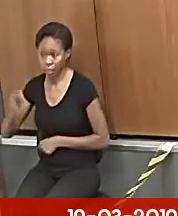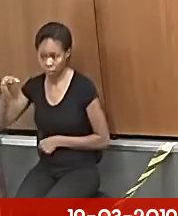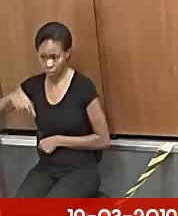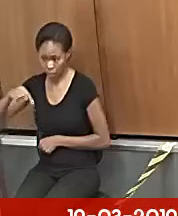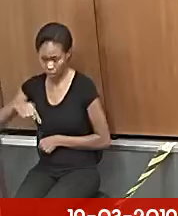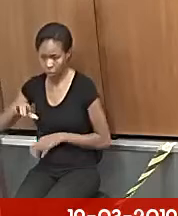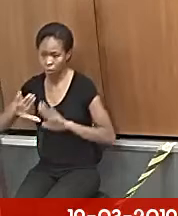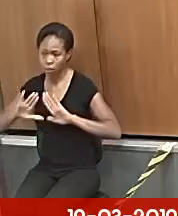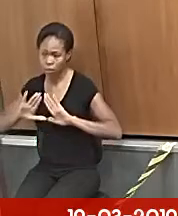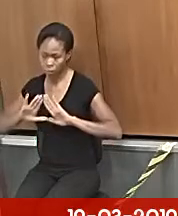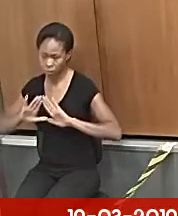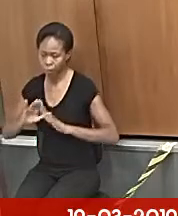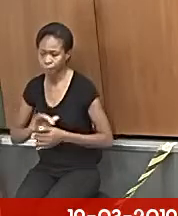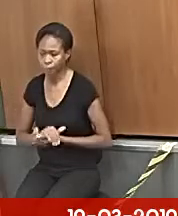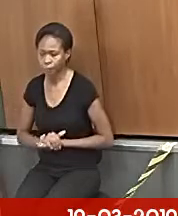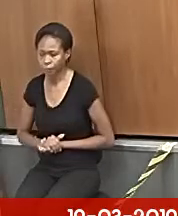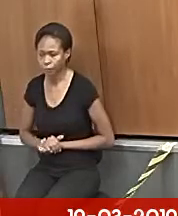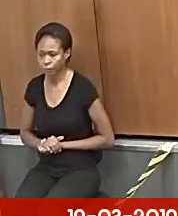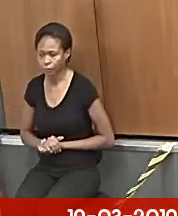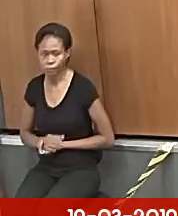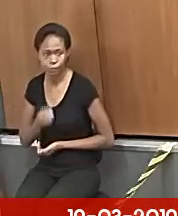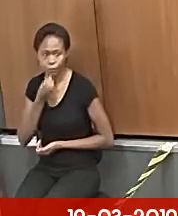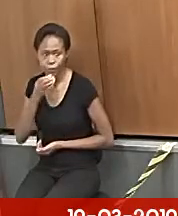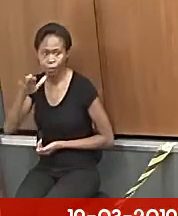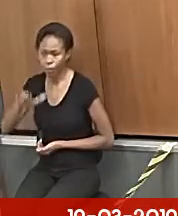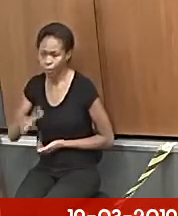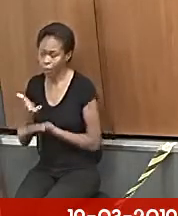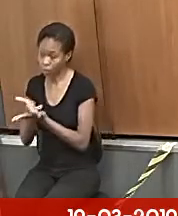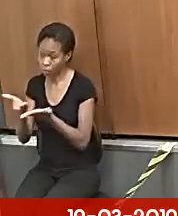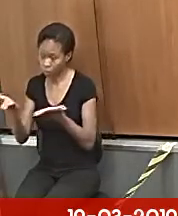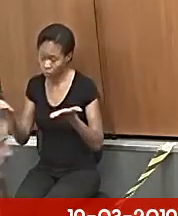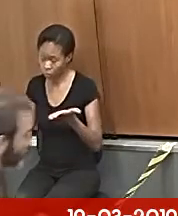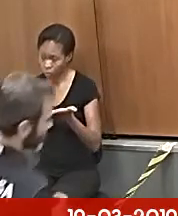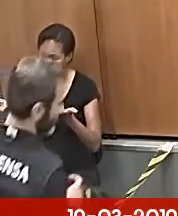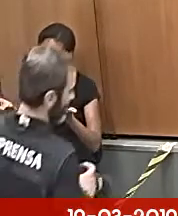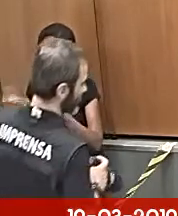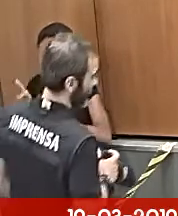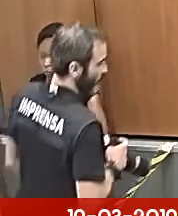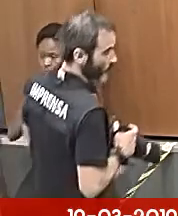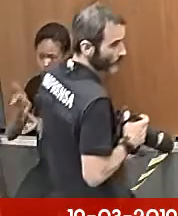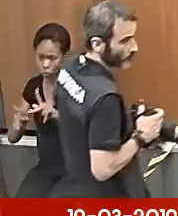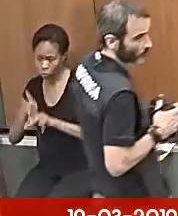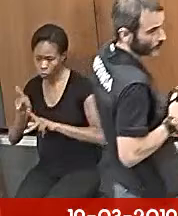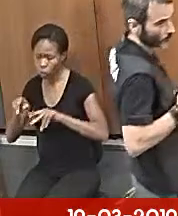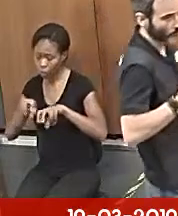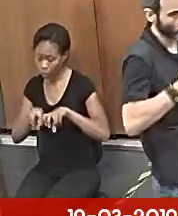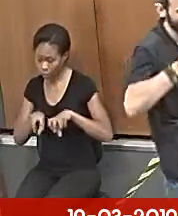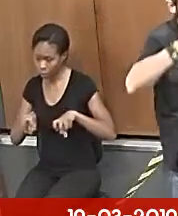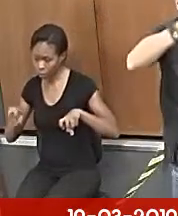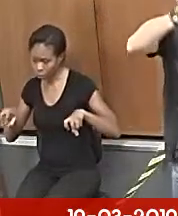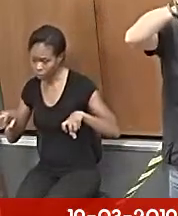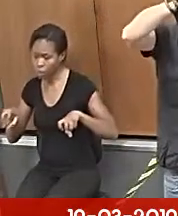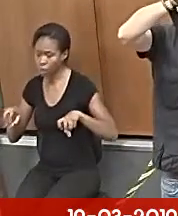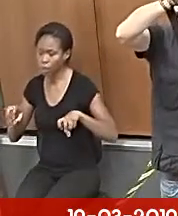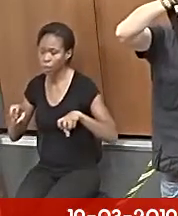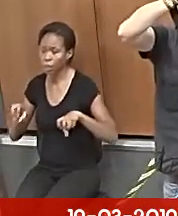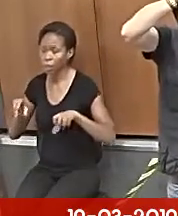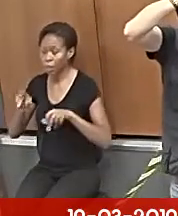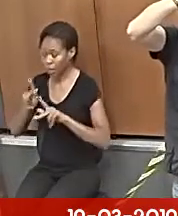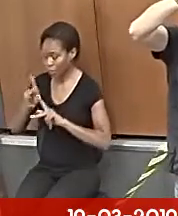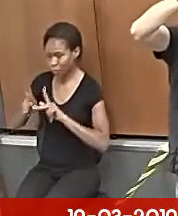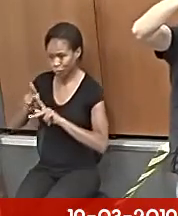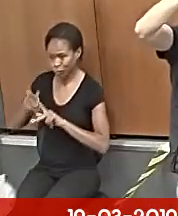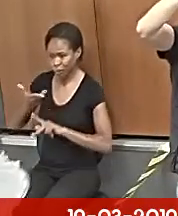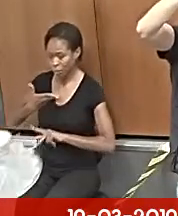horas aos presos aos demais componentes da mesa que vieram posteriormente os meus pares que a